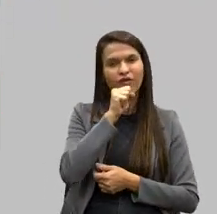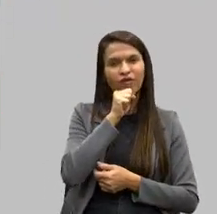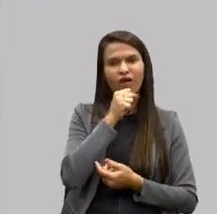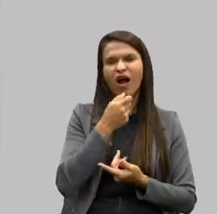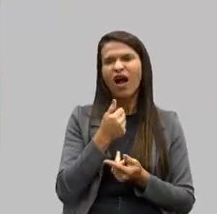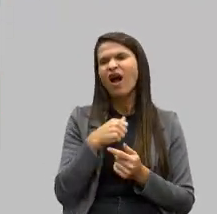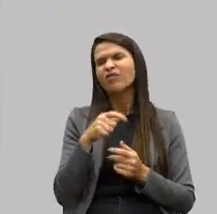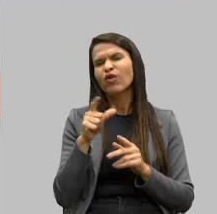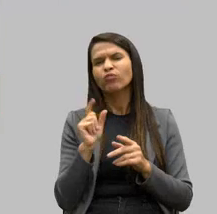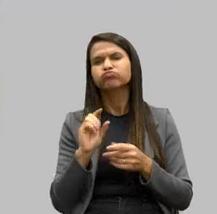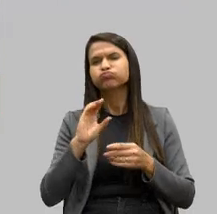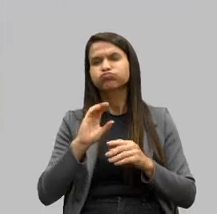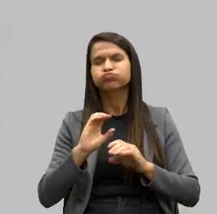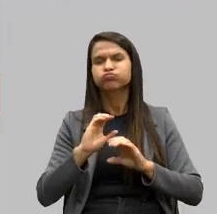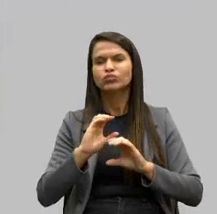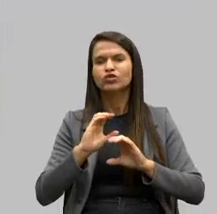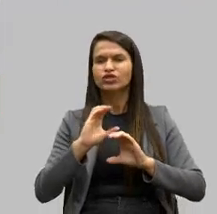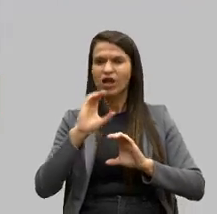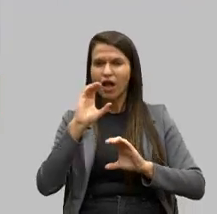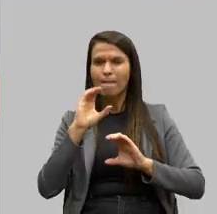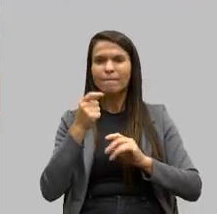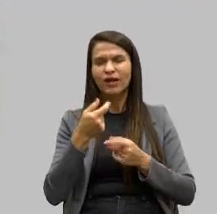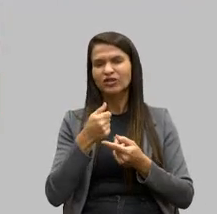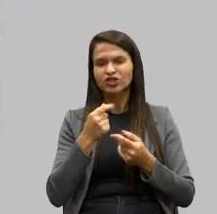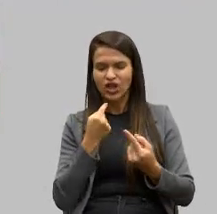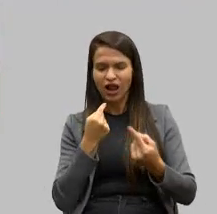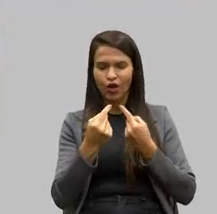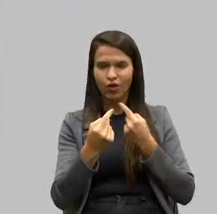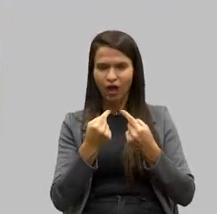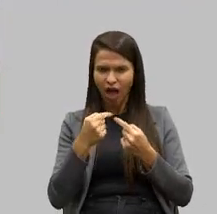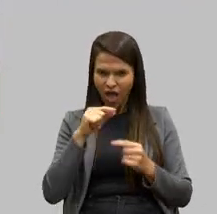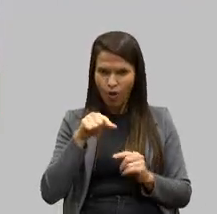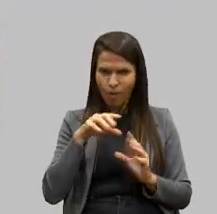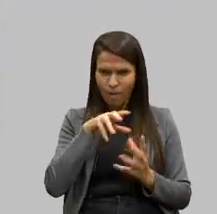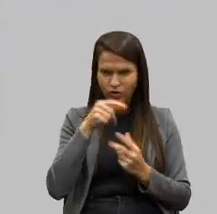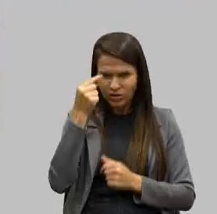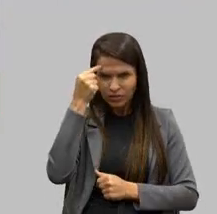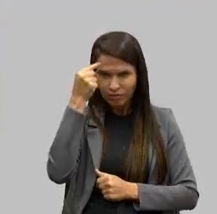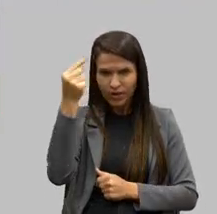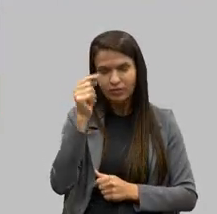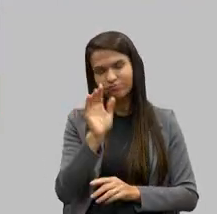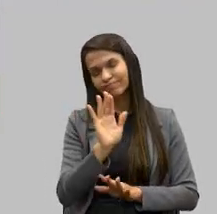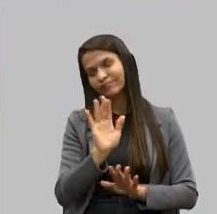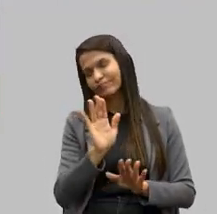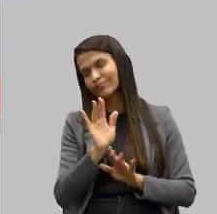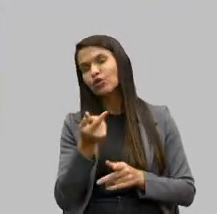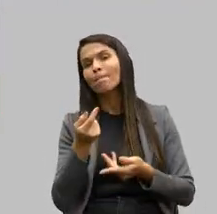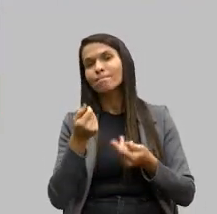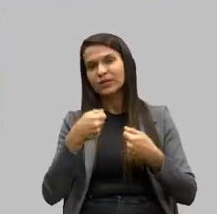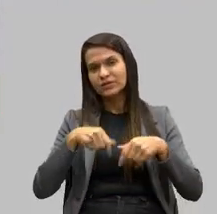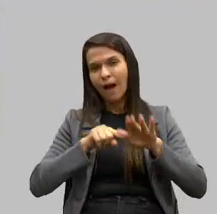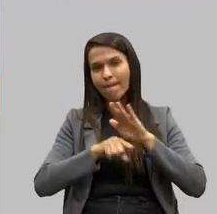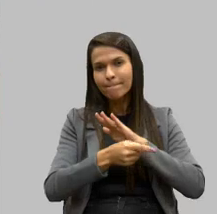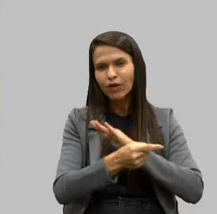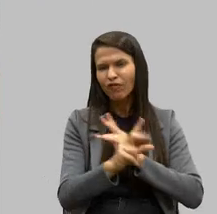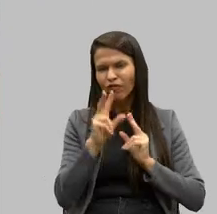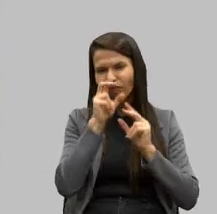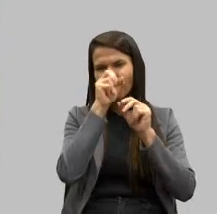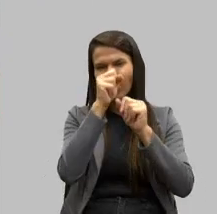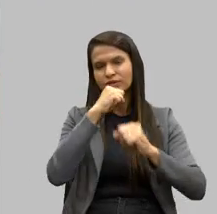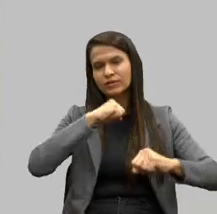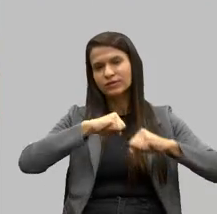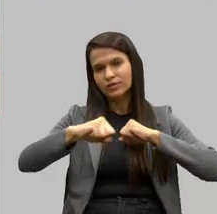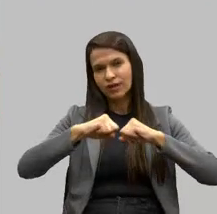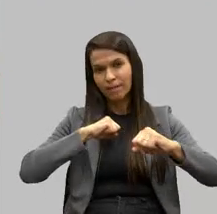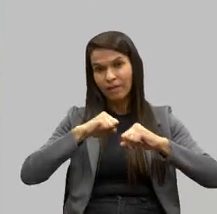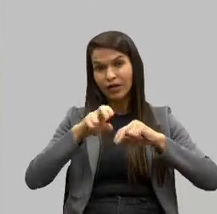GPT para dialogar com eles. É esse o mundo que a gente pensa? Eu acho que nós temos que aprofundar fortemente esse debate